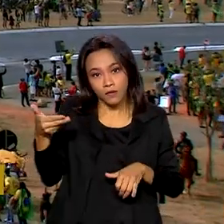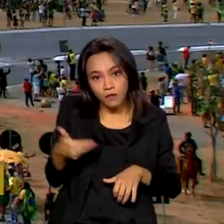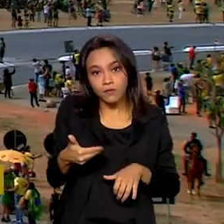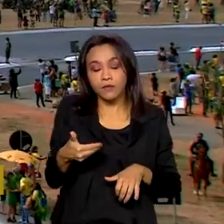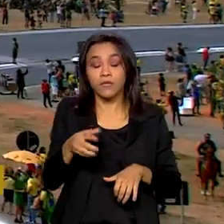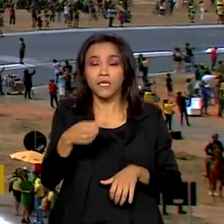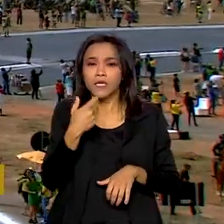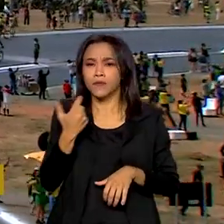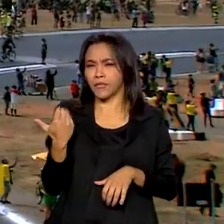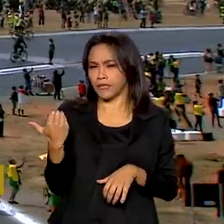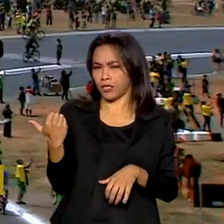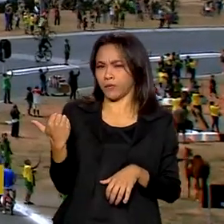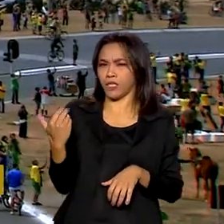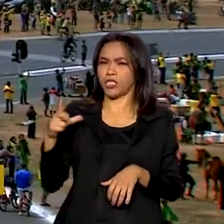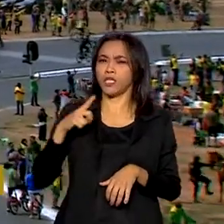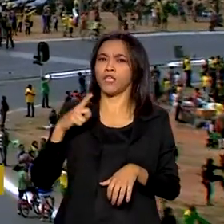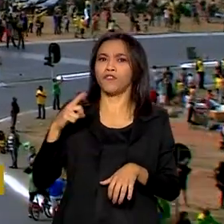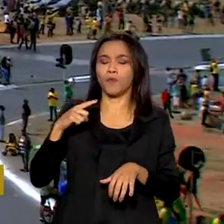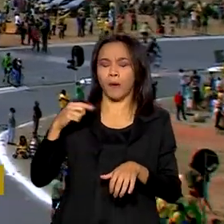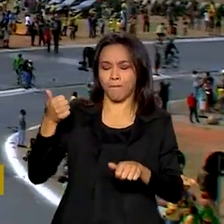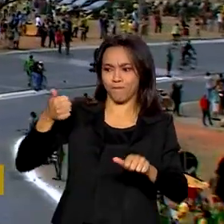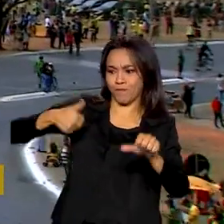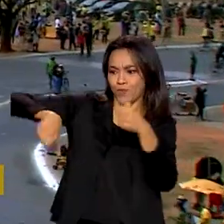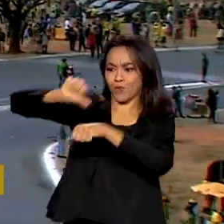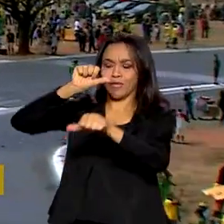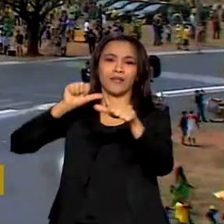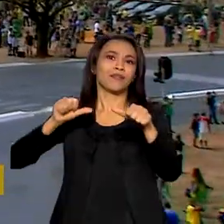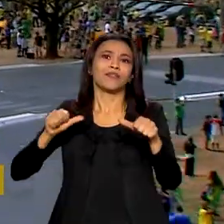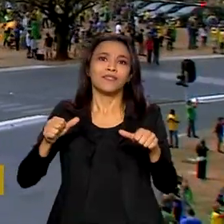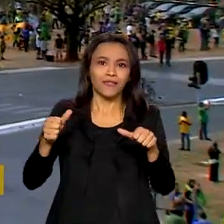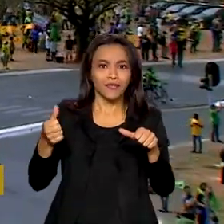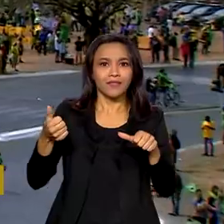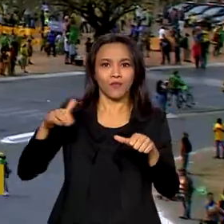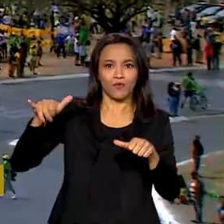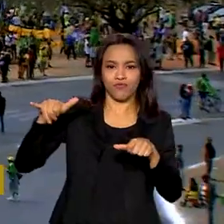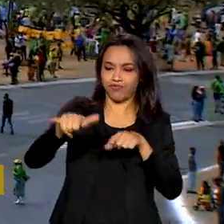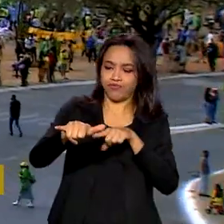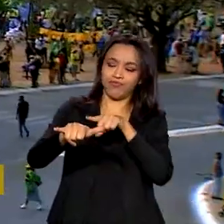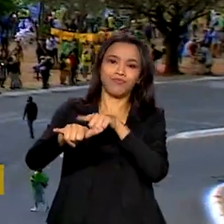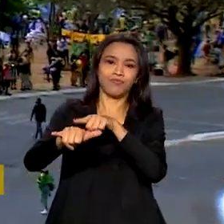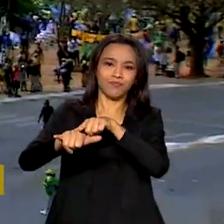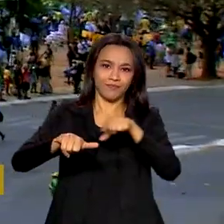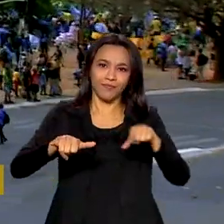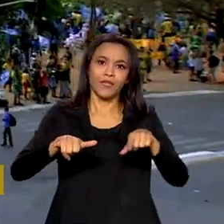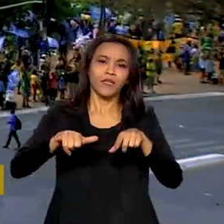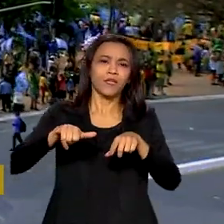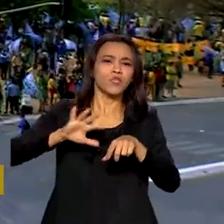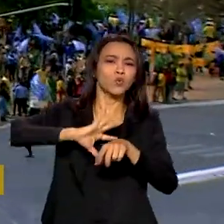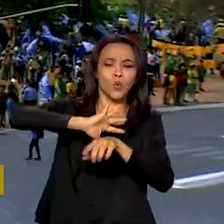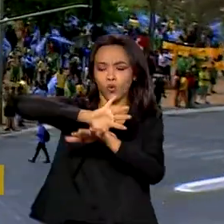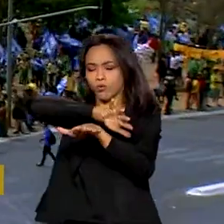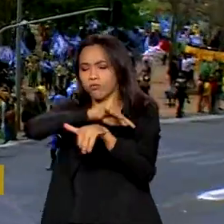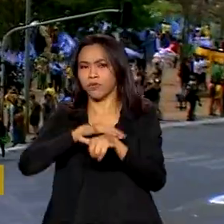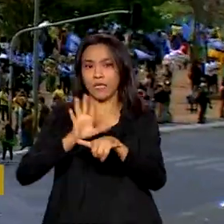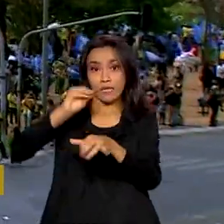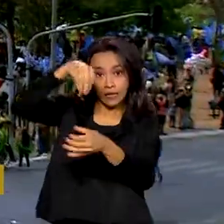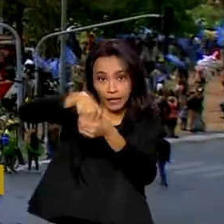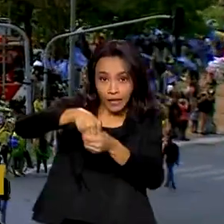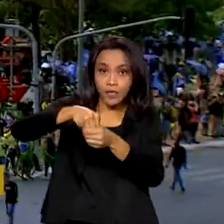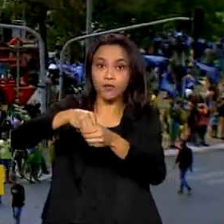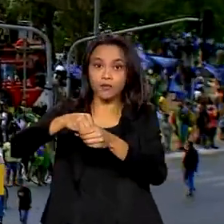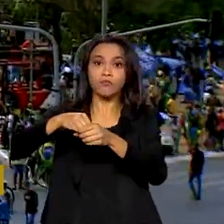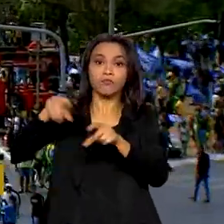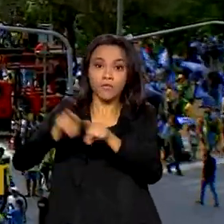e recentemente sofreu a modernização com a estruturação dos aviônicos e de toda a parte interna da aeronave para